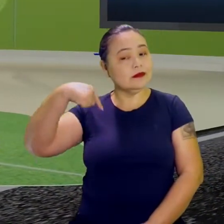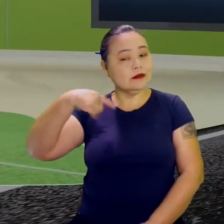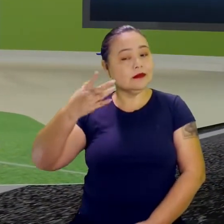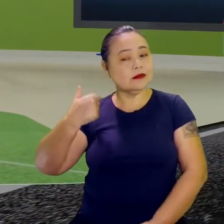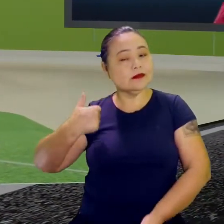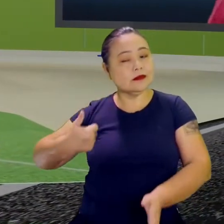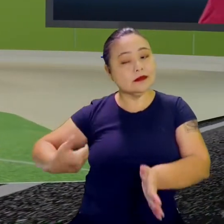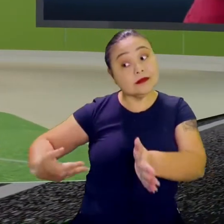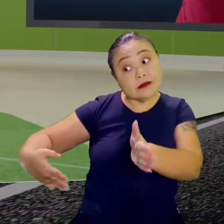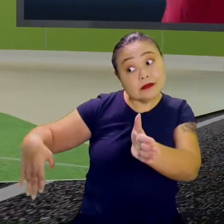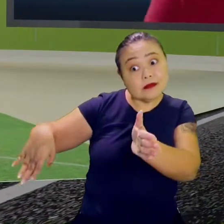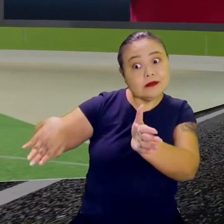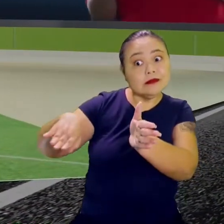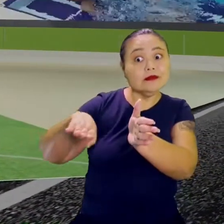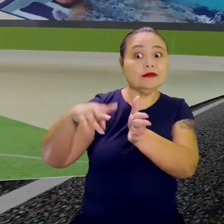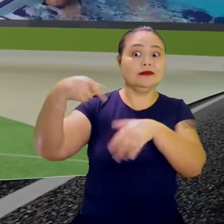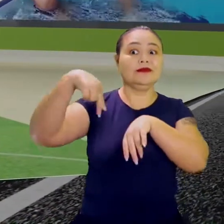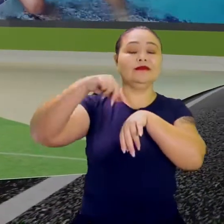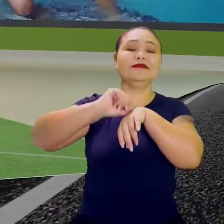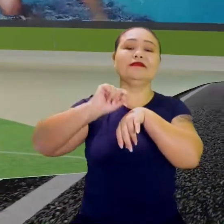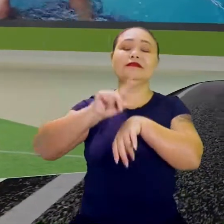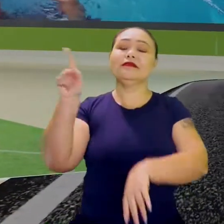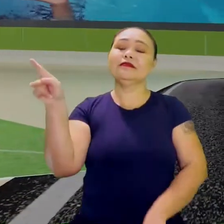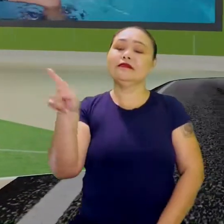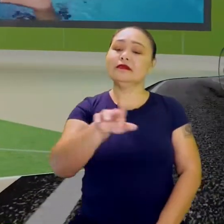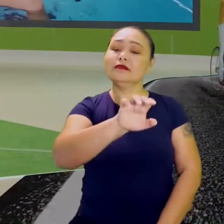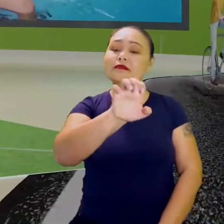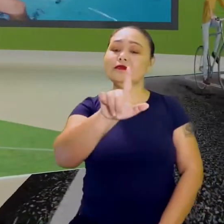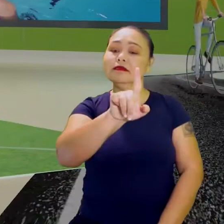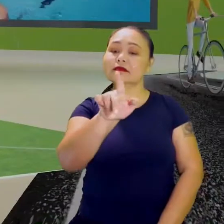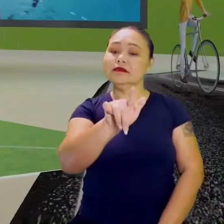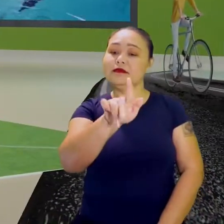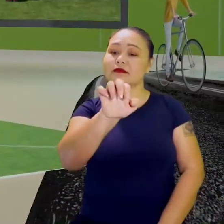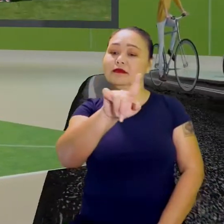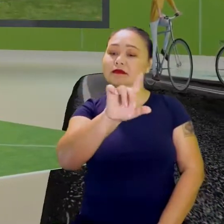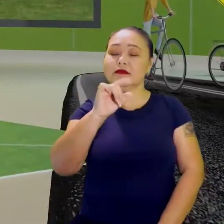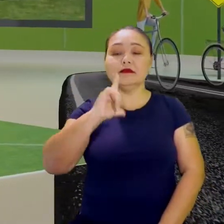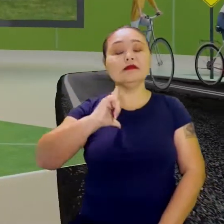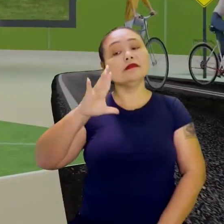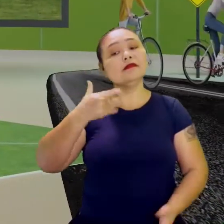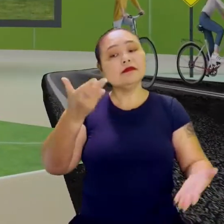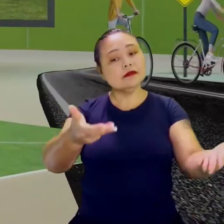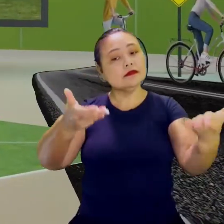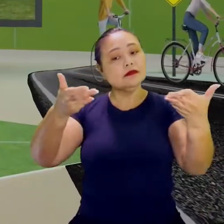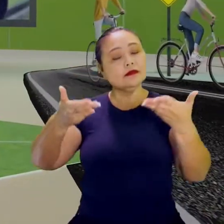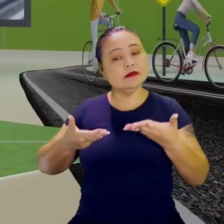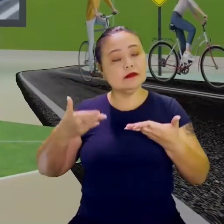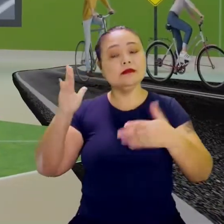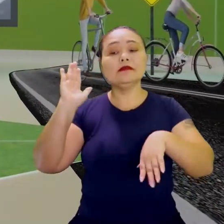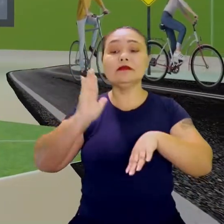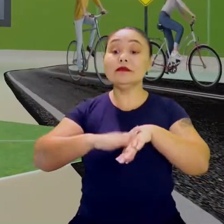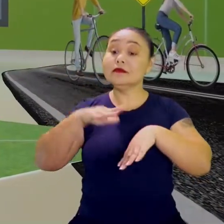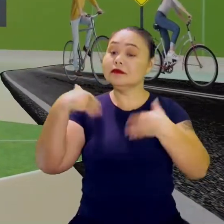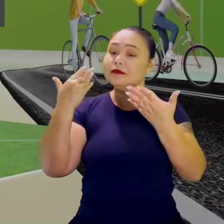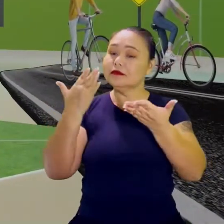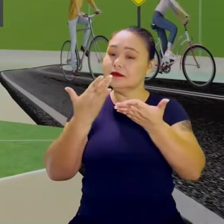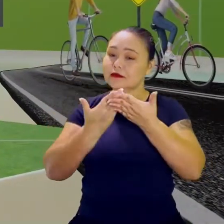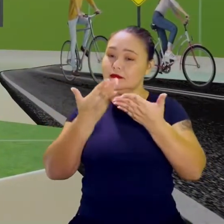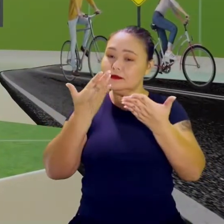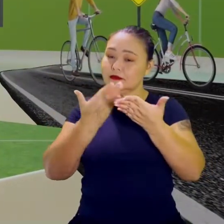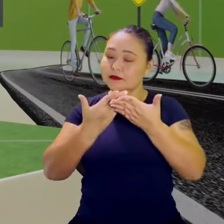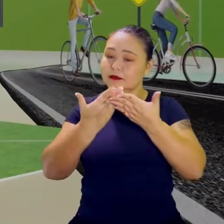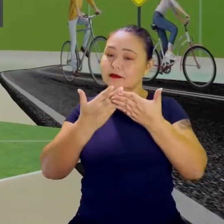Cheguei, professora Elisângela, seja muito bem-vindo a mais uma aula de Educação Física,